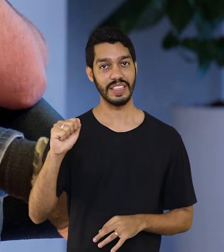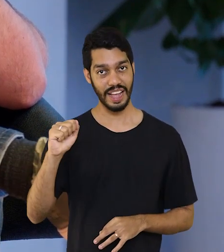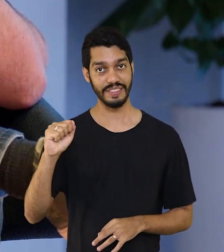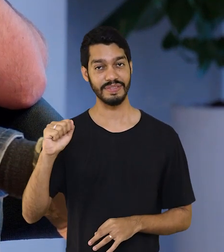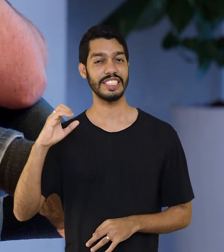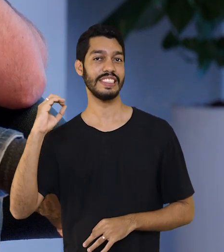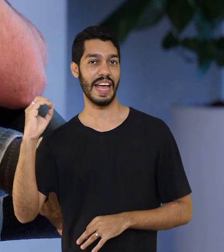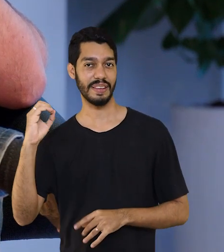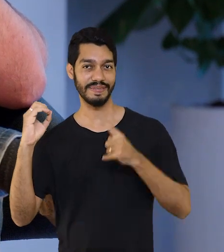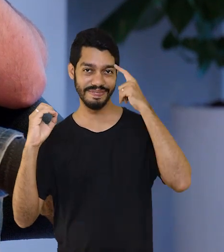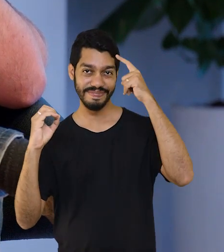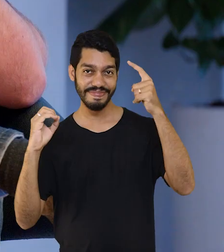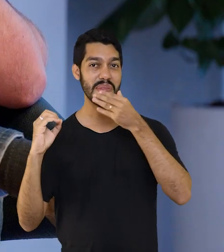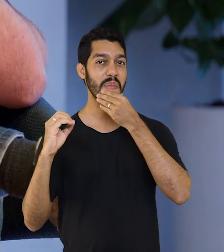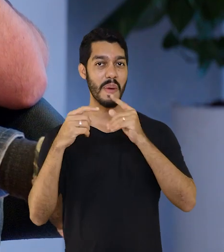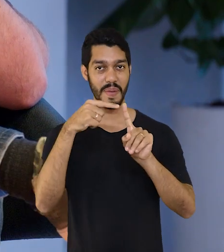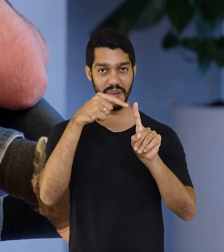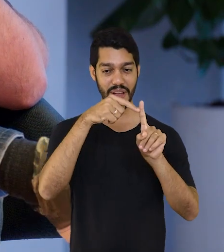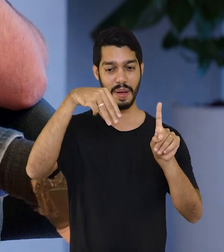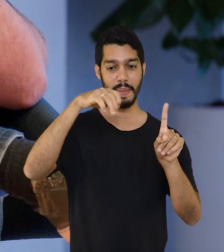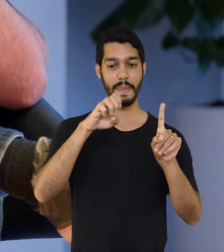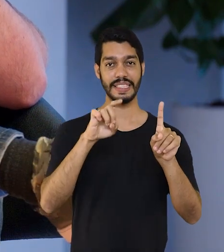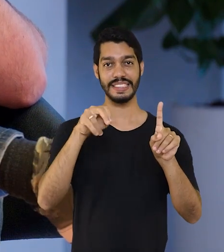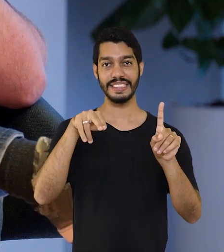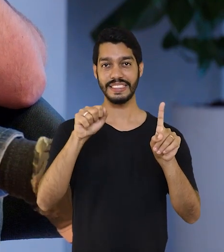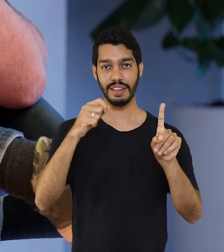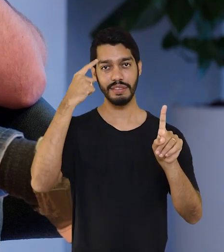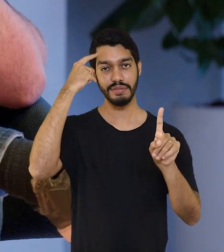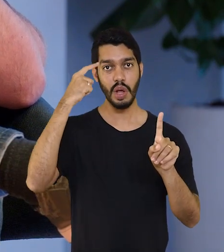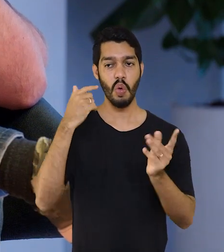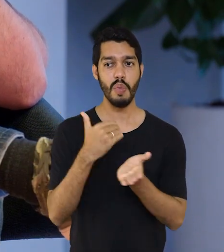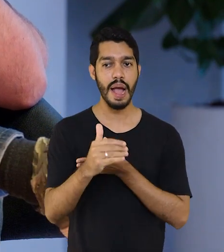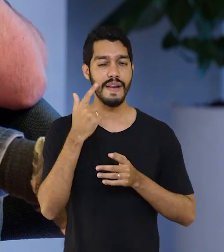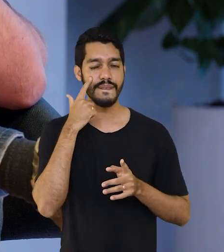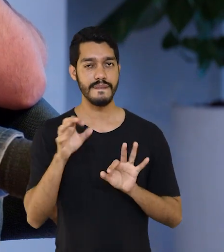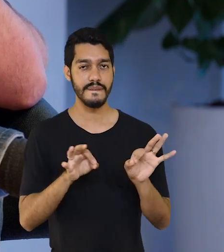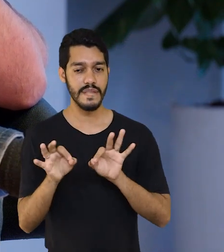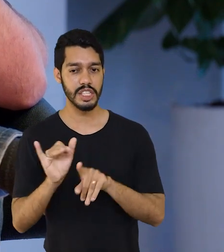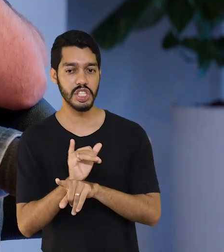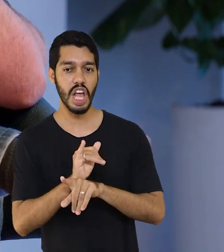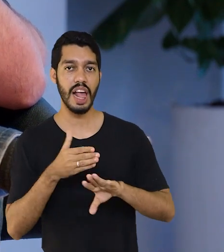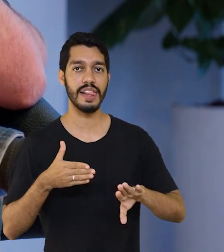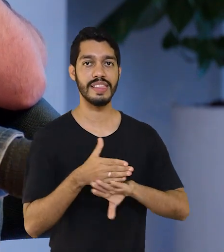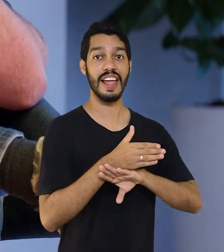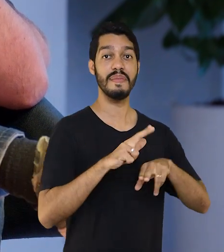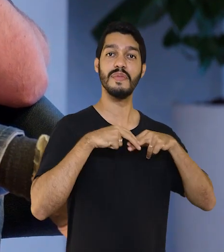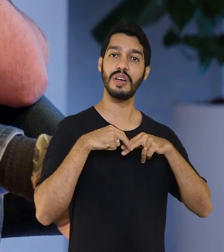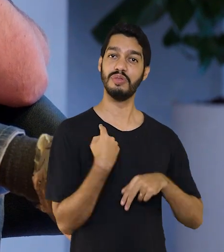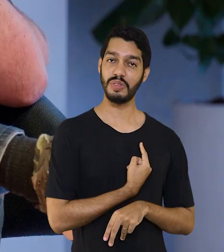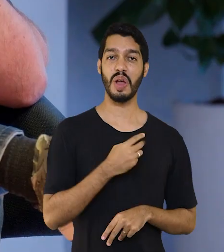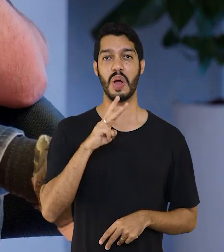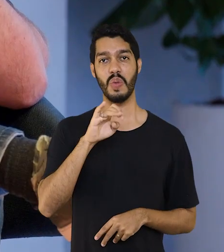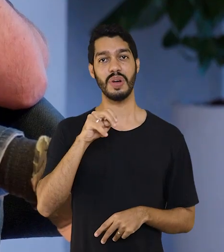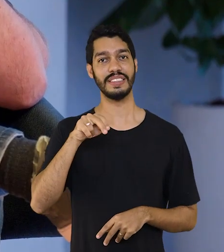nas Olimpíadas. Vocês viram isso aqui do Medina, né? Toda essa estratégia de Corona global de entrar em Olimpíadas foi feita por Powered by Winning. E